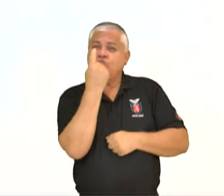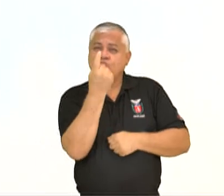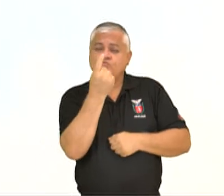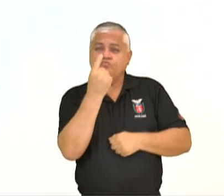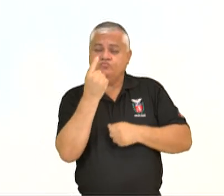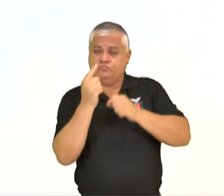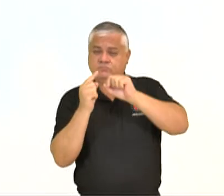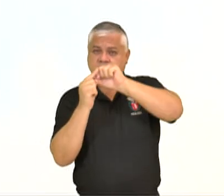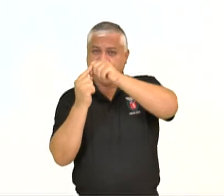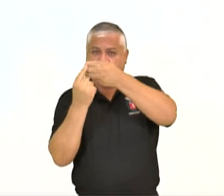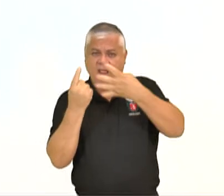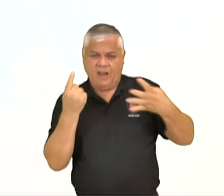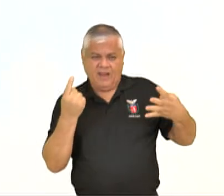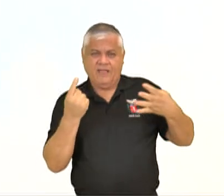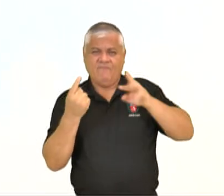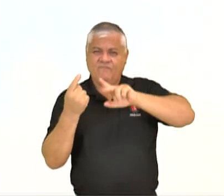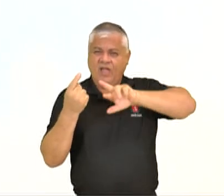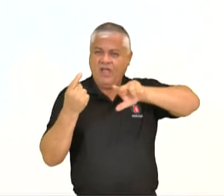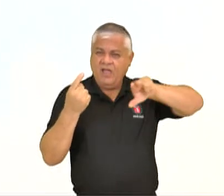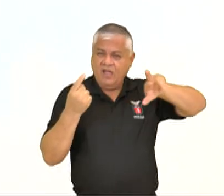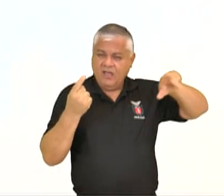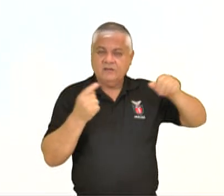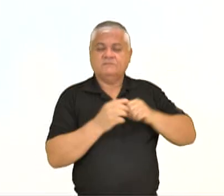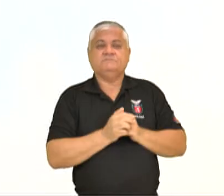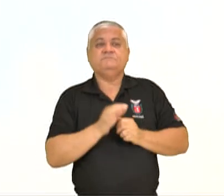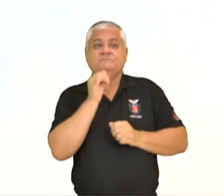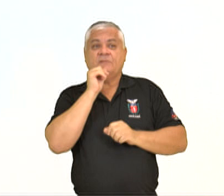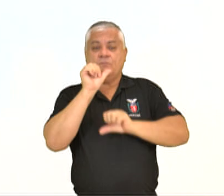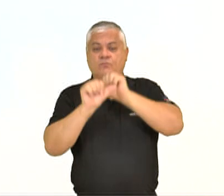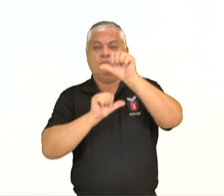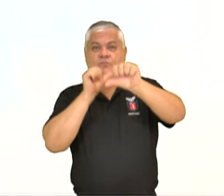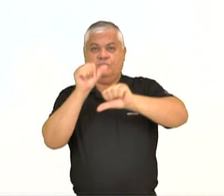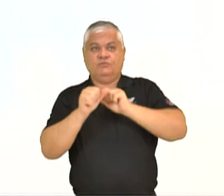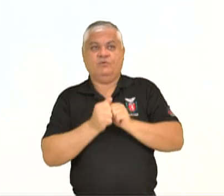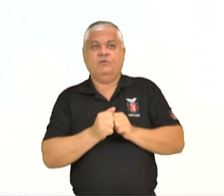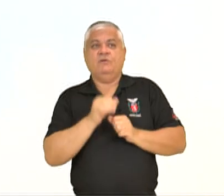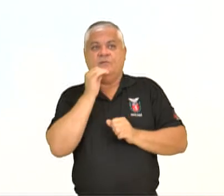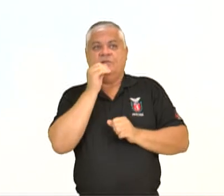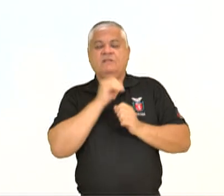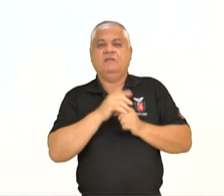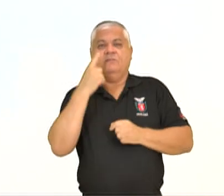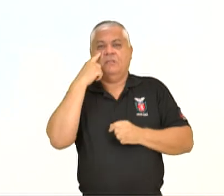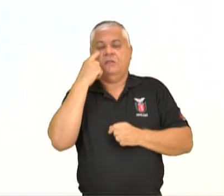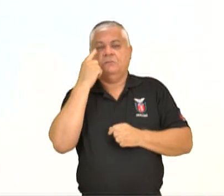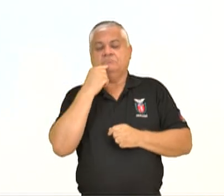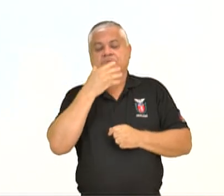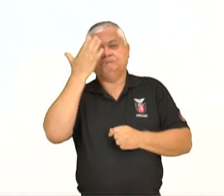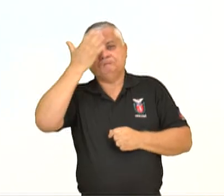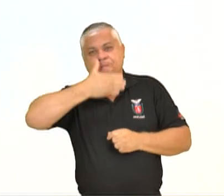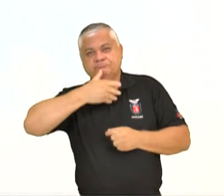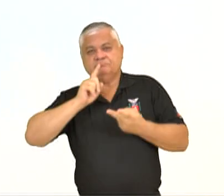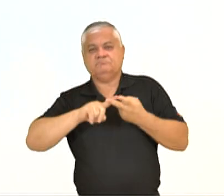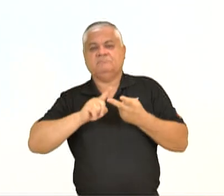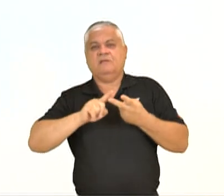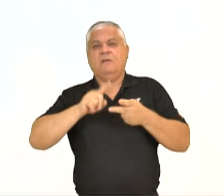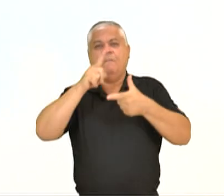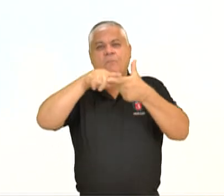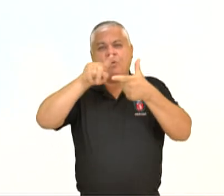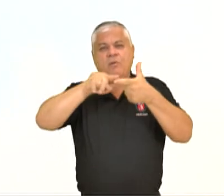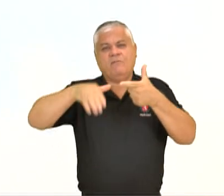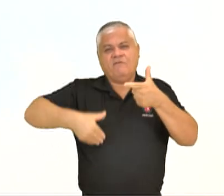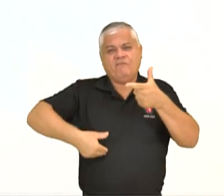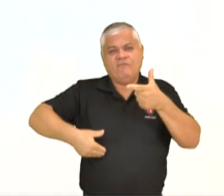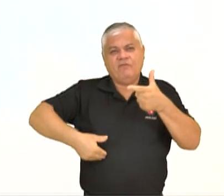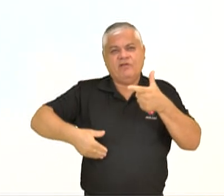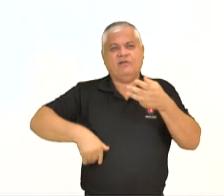mais de uma característica, como está no exemplo aqui, ó. Sofreu mutação, deu ali, resultou em cegueira, insuficiência hepática e infarto. Então,